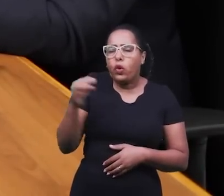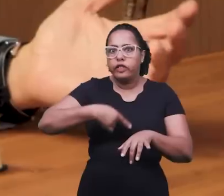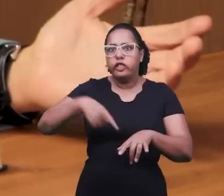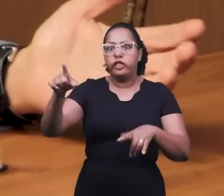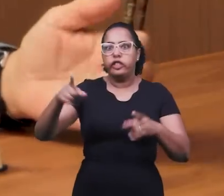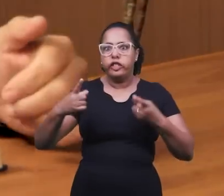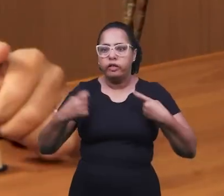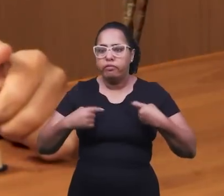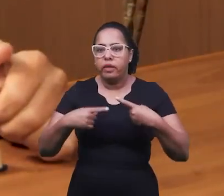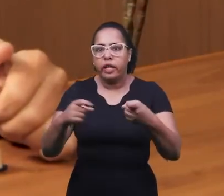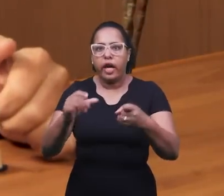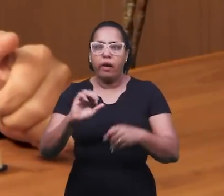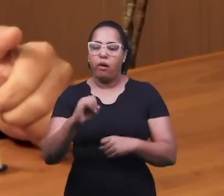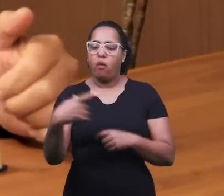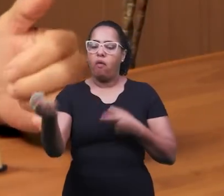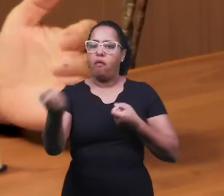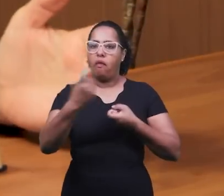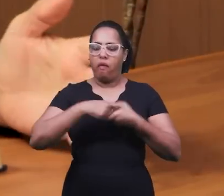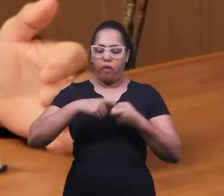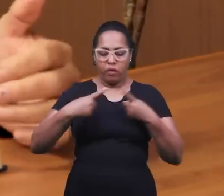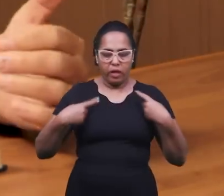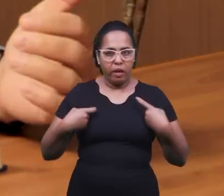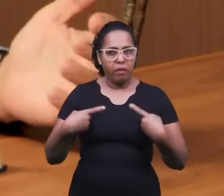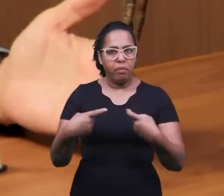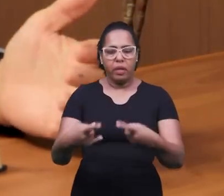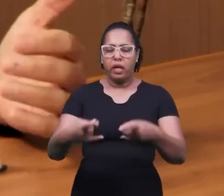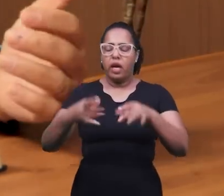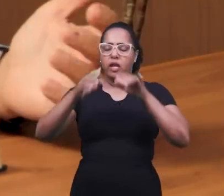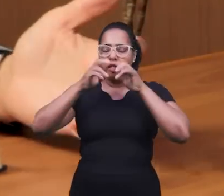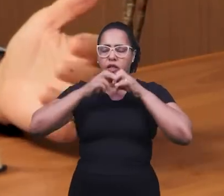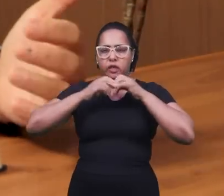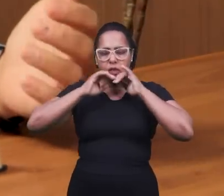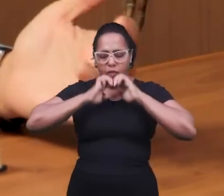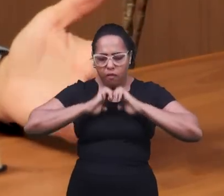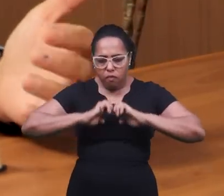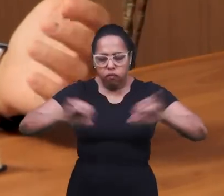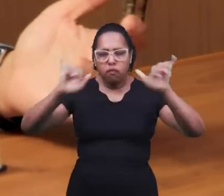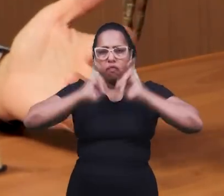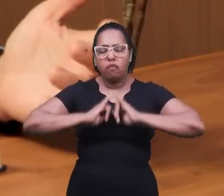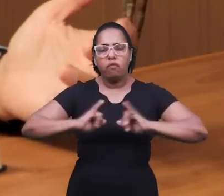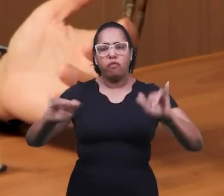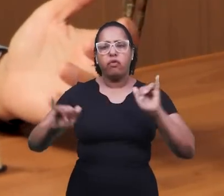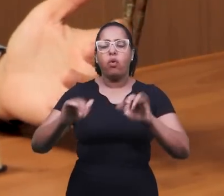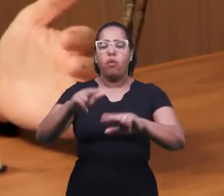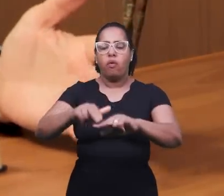no máximo em poucos minutos, que aquilo está acontecendo. Está acontecendo algum evento, seja ele qual for,